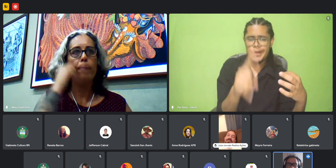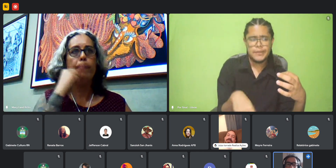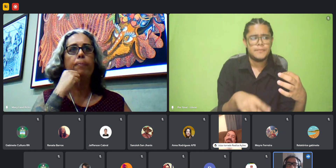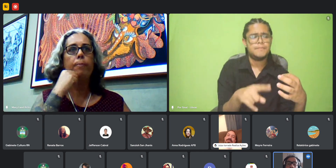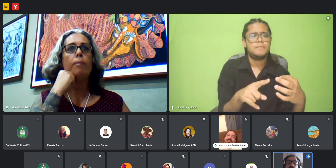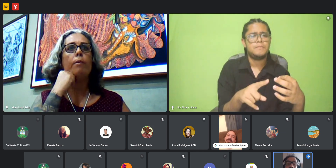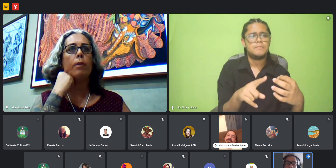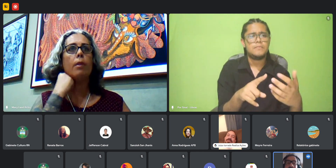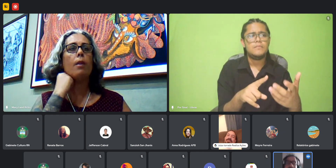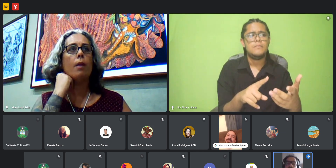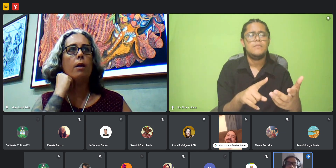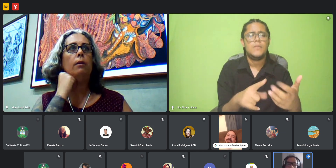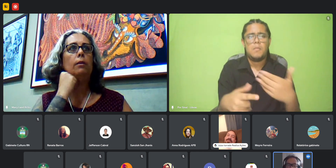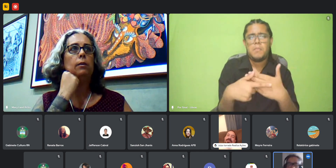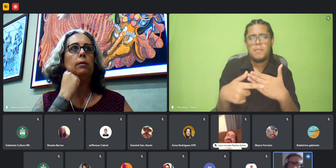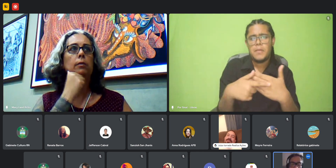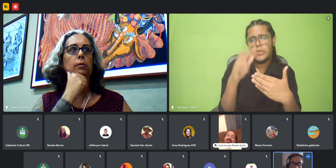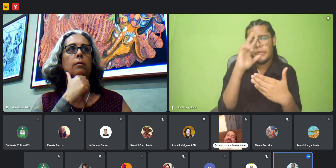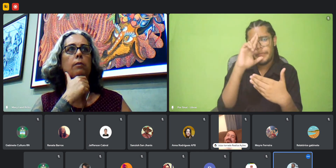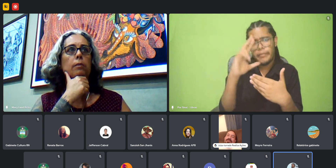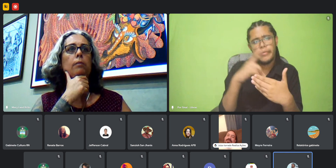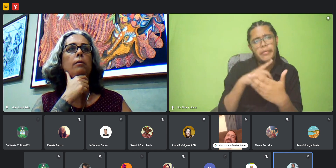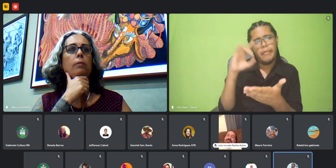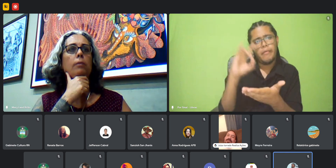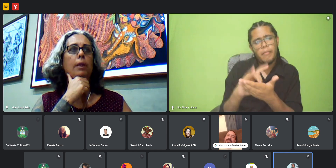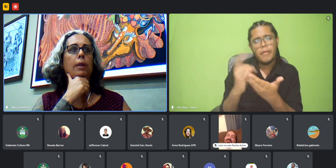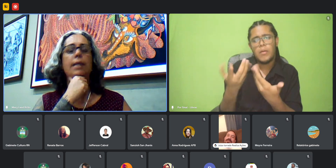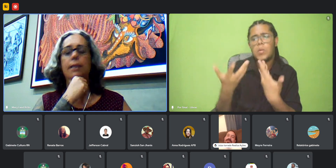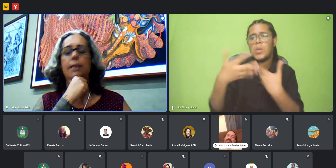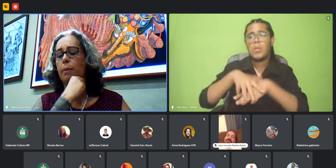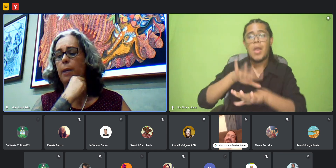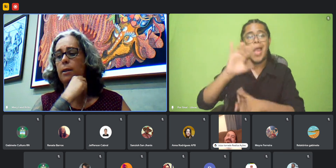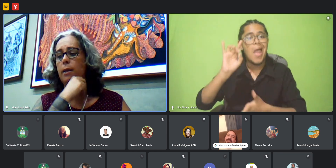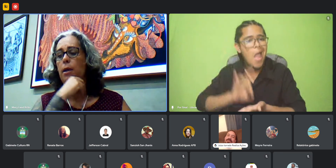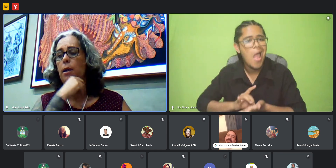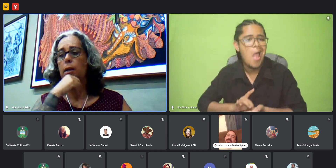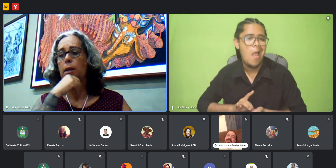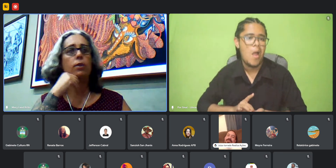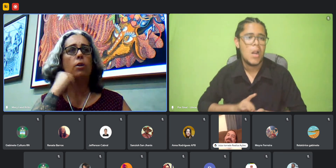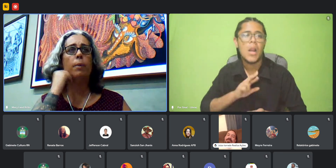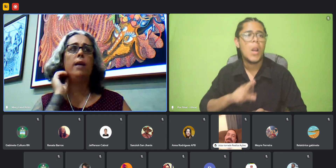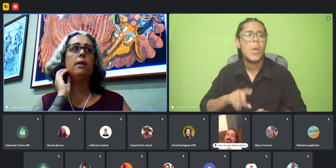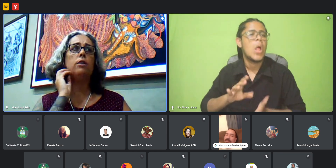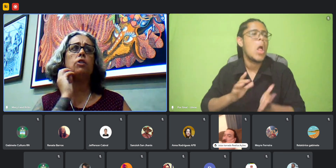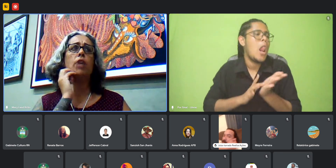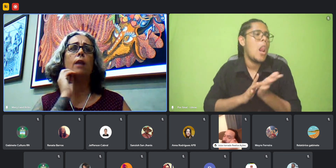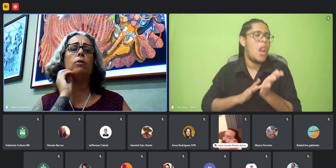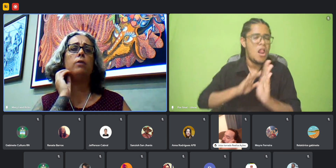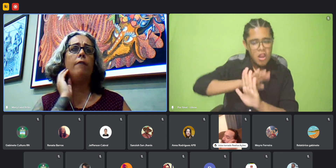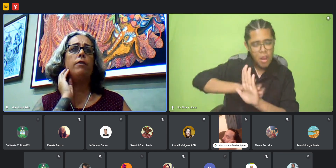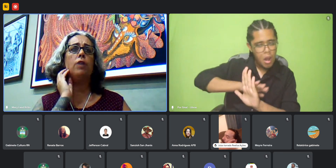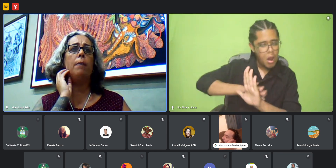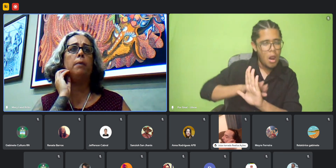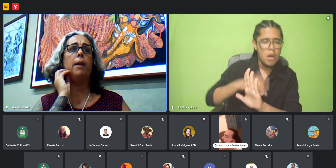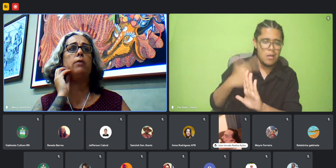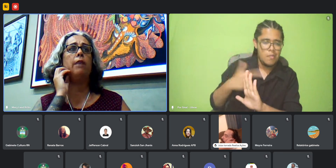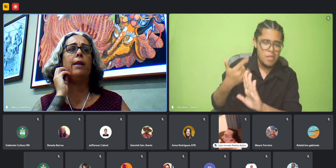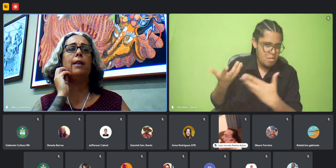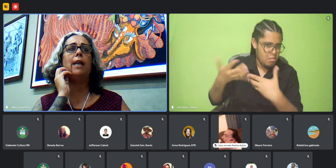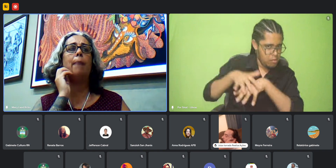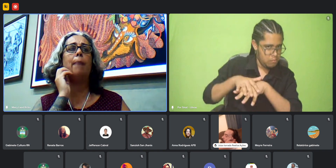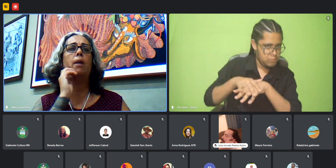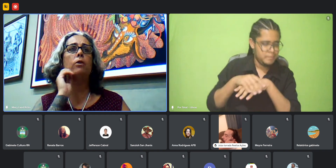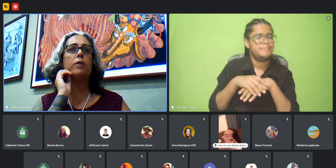tenha essa inclusão real mesmo das coisas. Exatamente. não, é sobre isso, esses diálogos servem justamente para nos